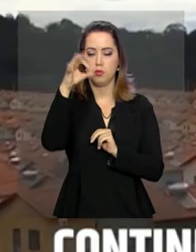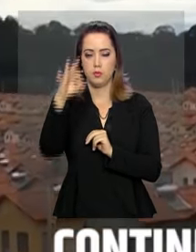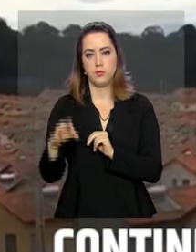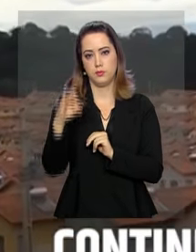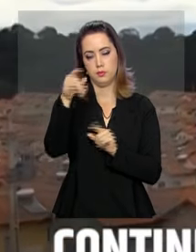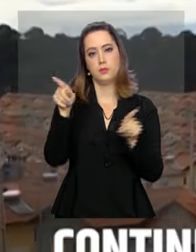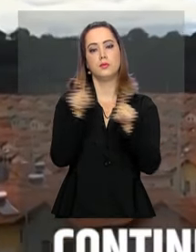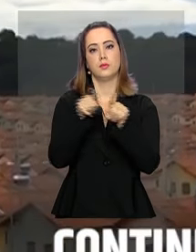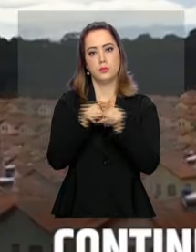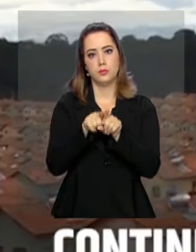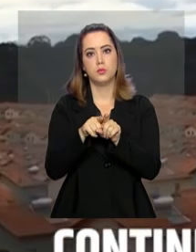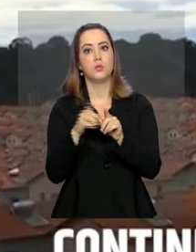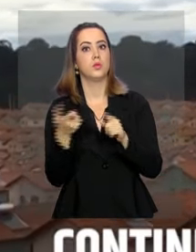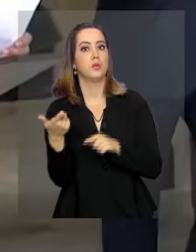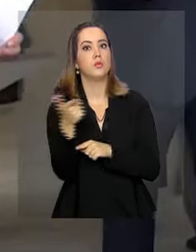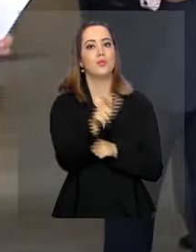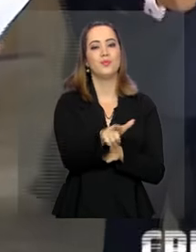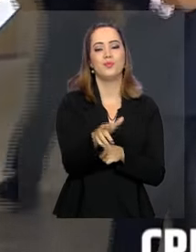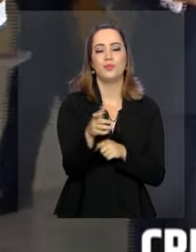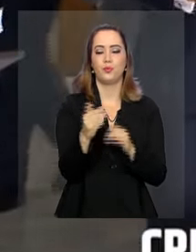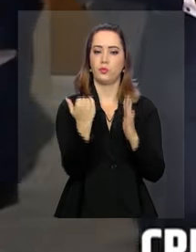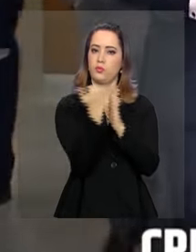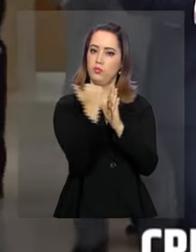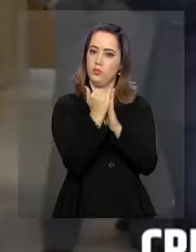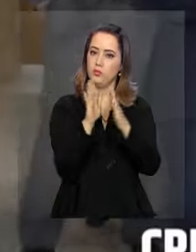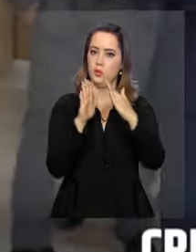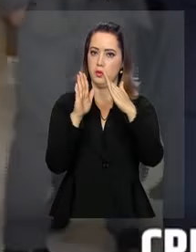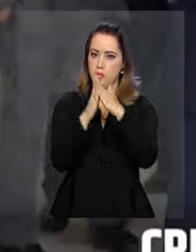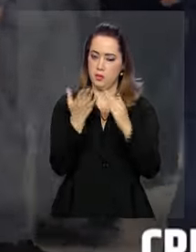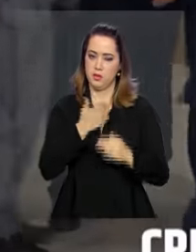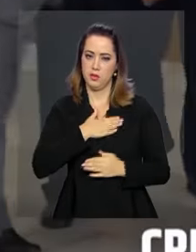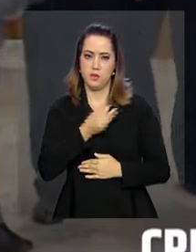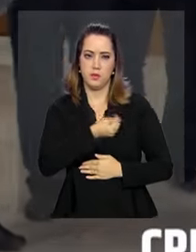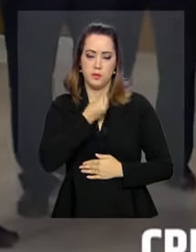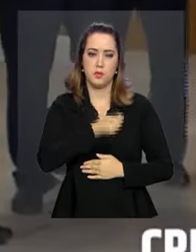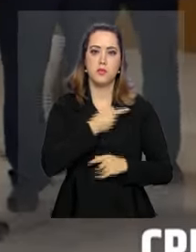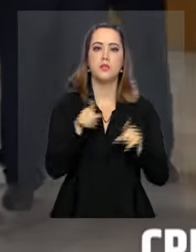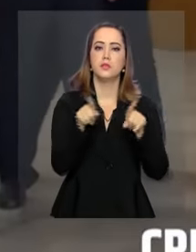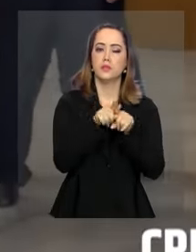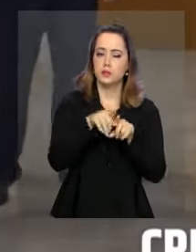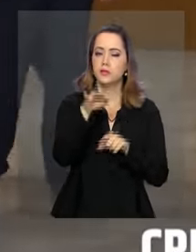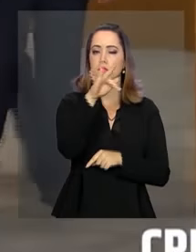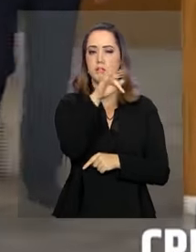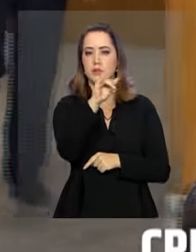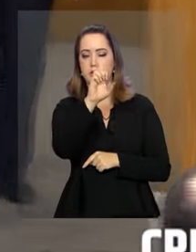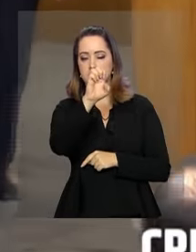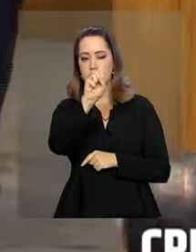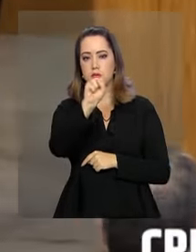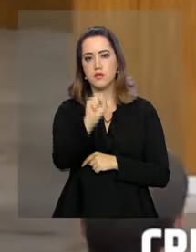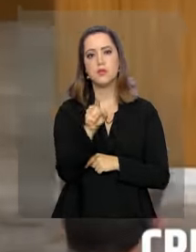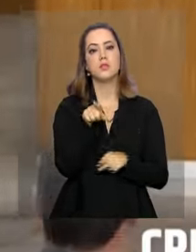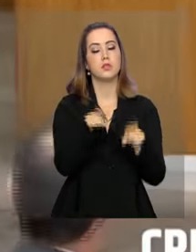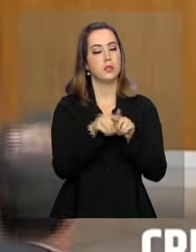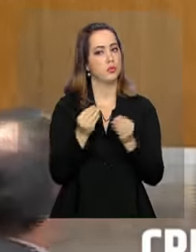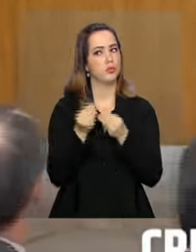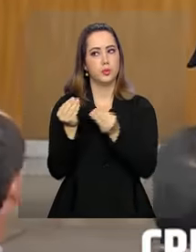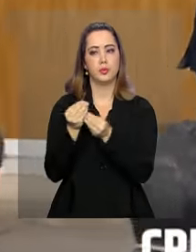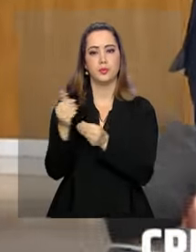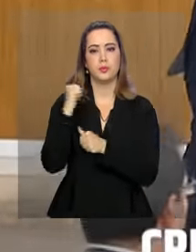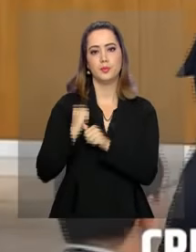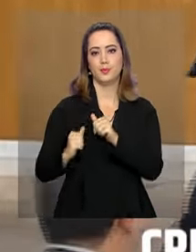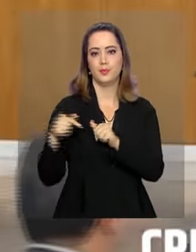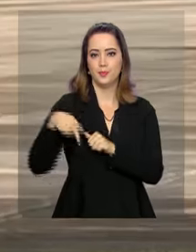a retomada do Minha Casa Minha Vida e do programa de financiamento estudantil com 75 mil bolsas para o